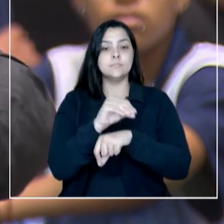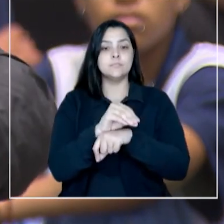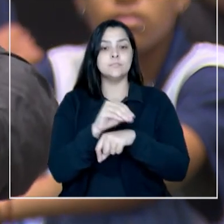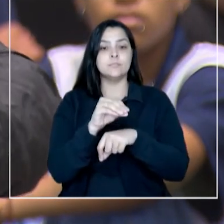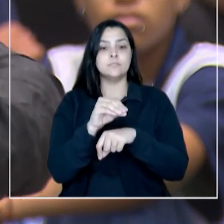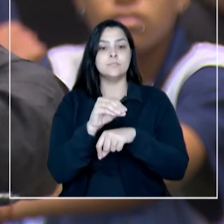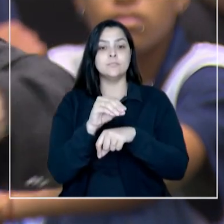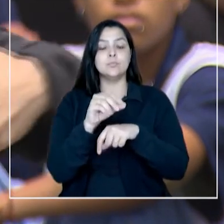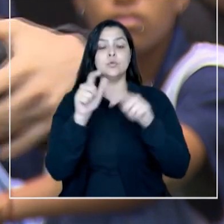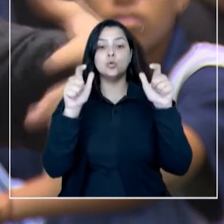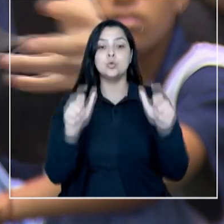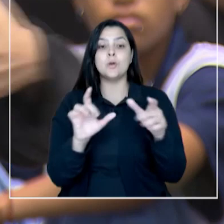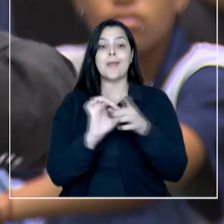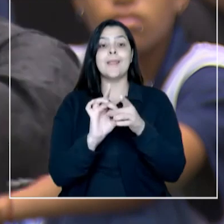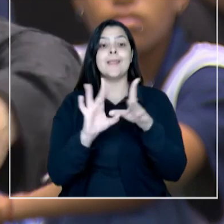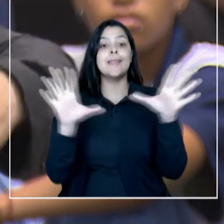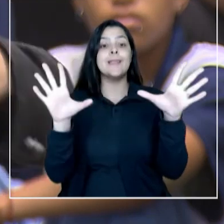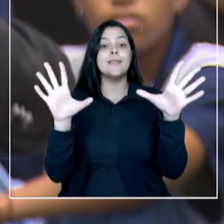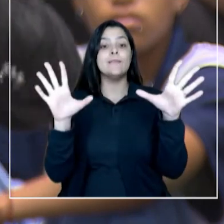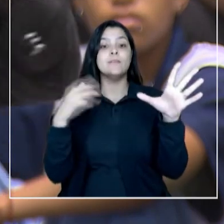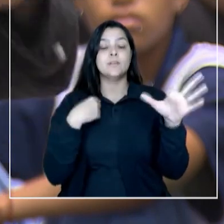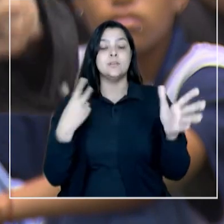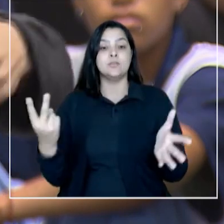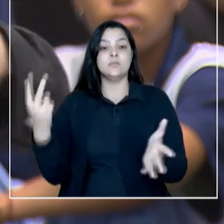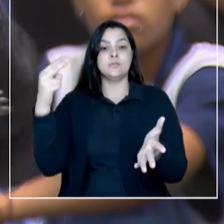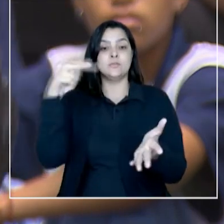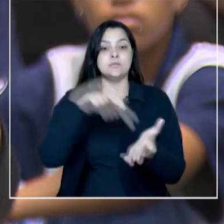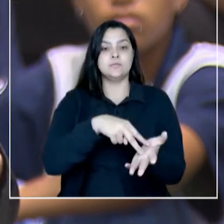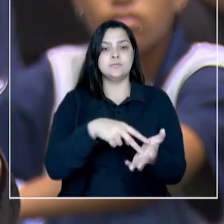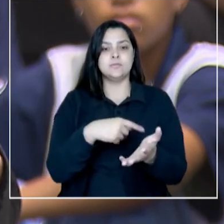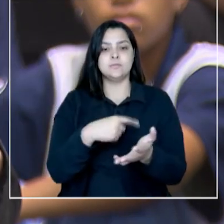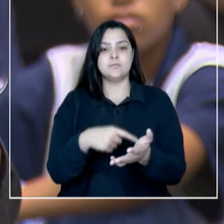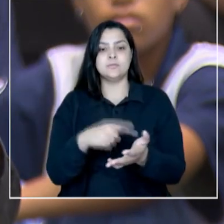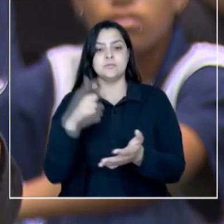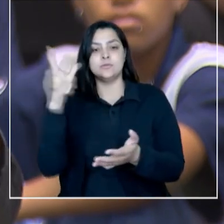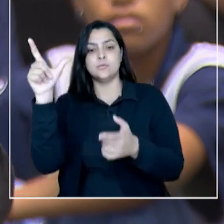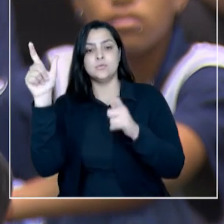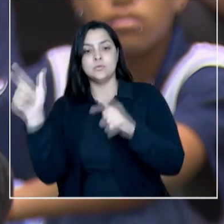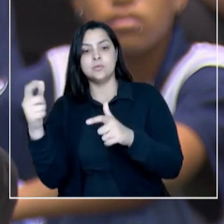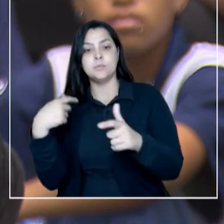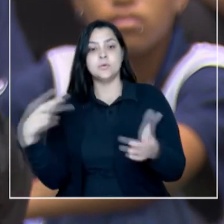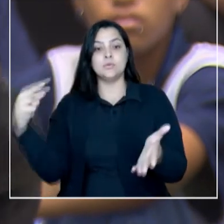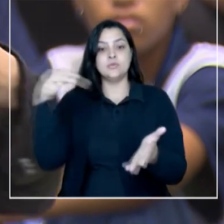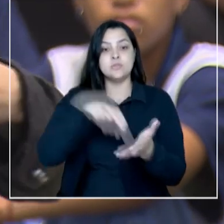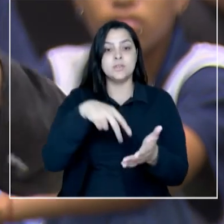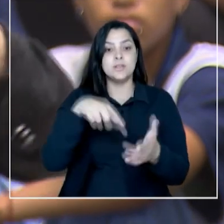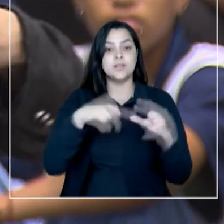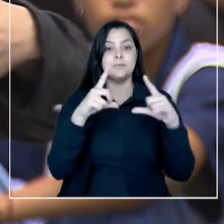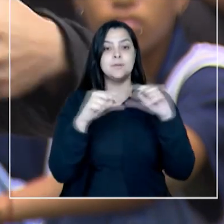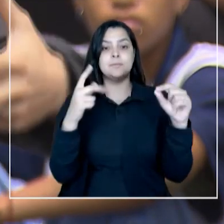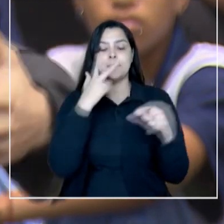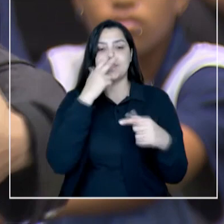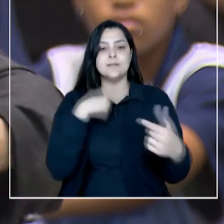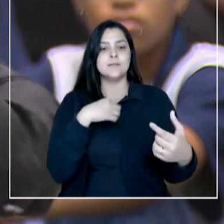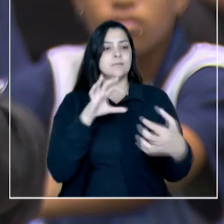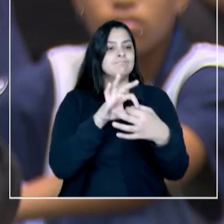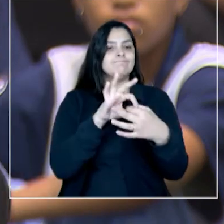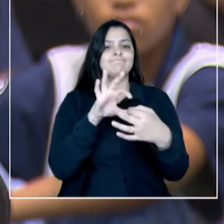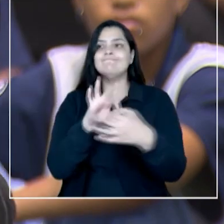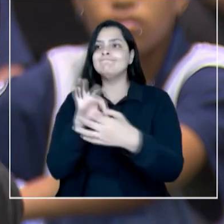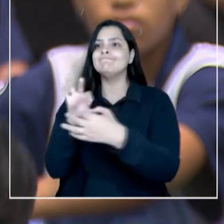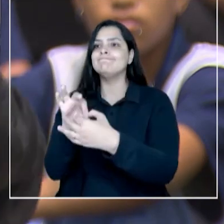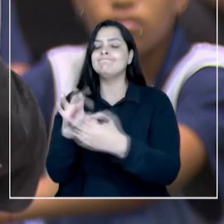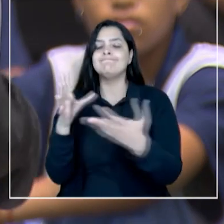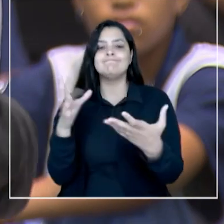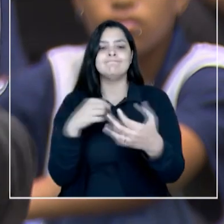livre, e quando eu cheguei aqui em Brasília, depois eu fui para Alto Paraíso, quando eu cheguei em Brasília, eu sentia que eu não me conectava muito com a sociedade, assim,